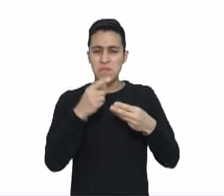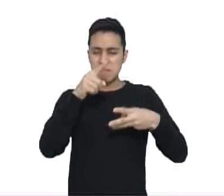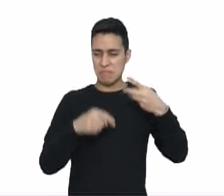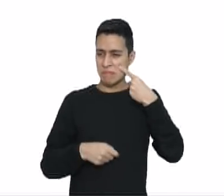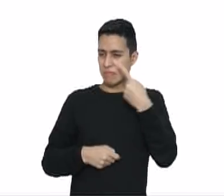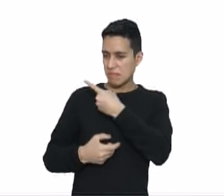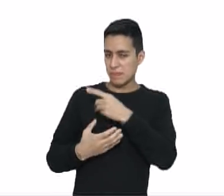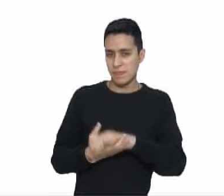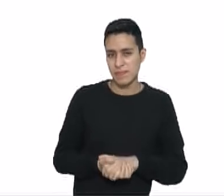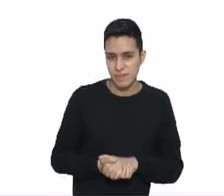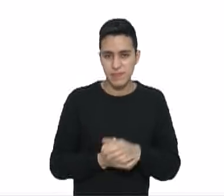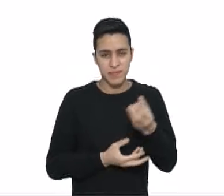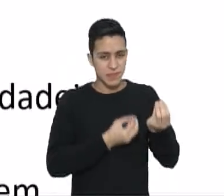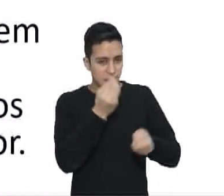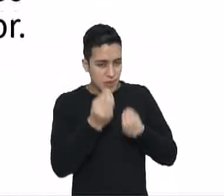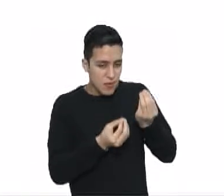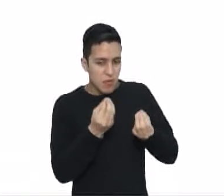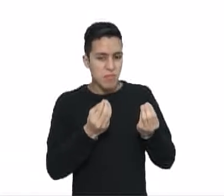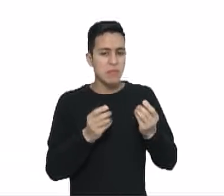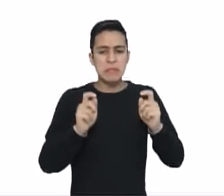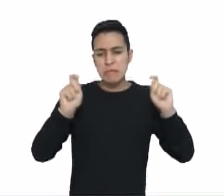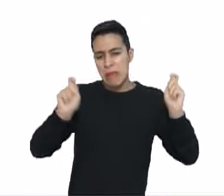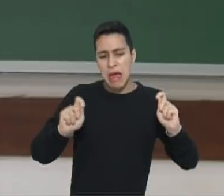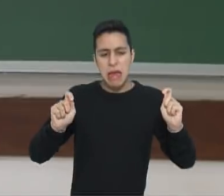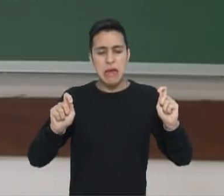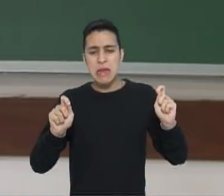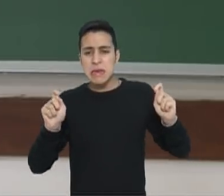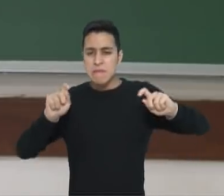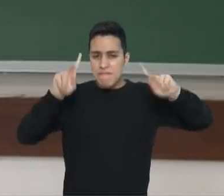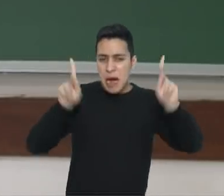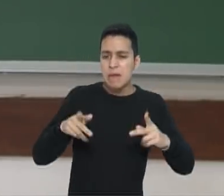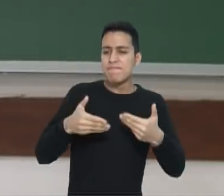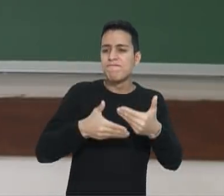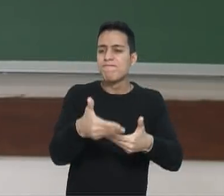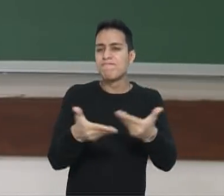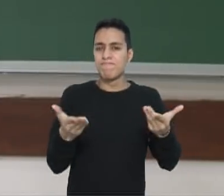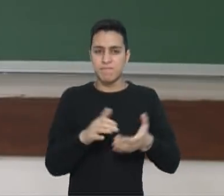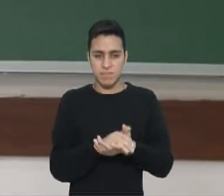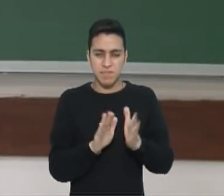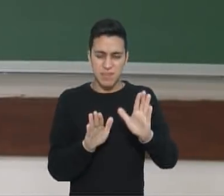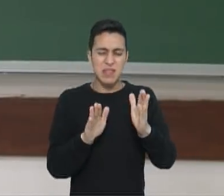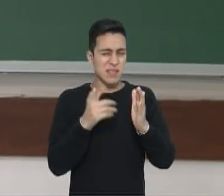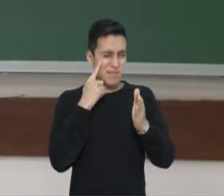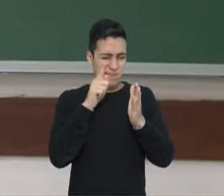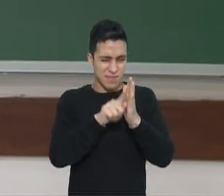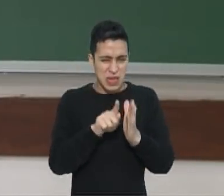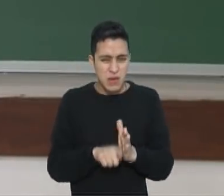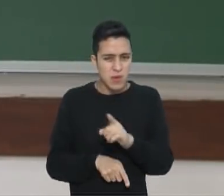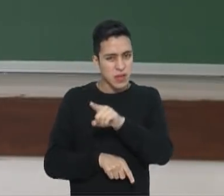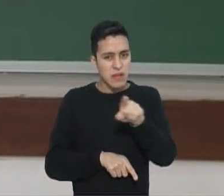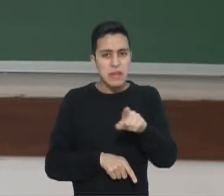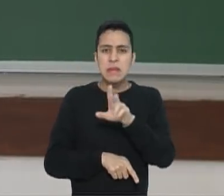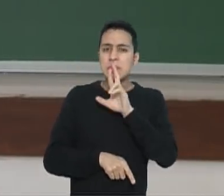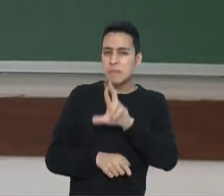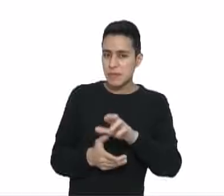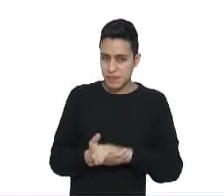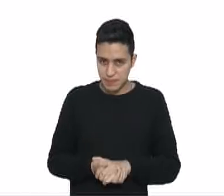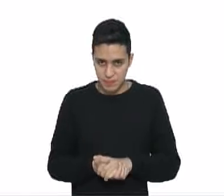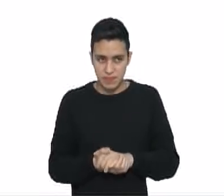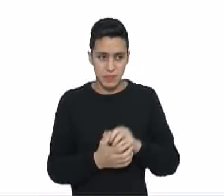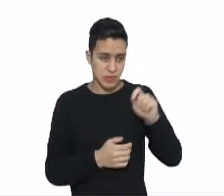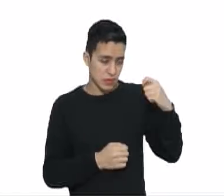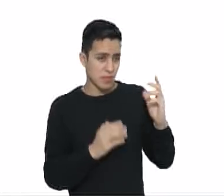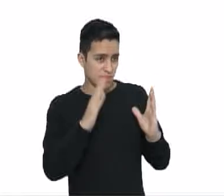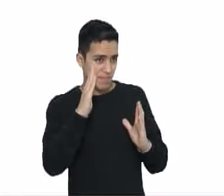Stalin e a ideia de coexistência pacífica. Vamos fazer isso por meio de um pequeno quiz, em que você vai, sobre a